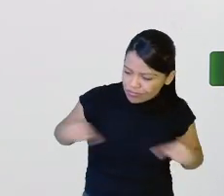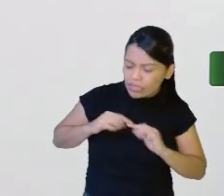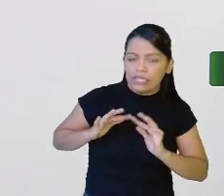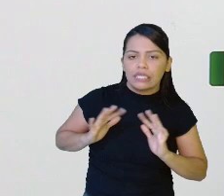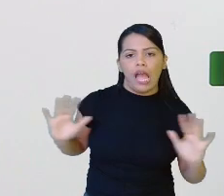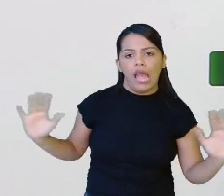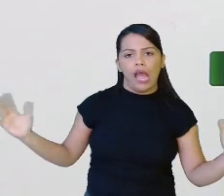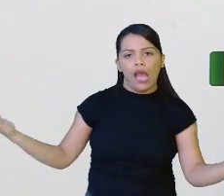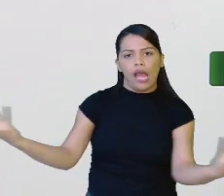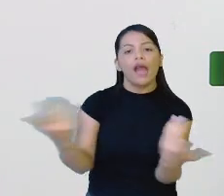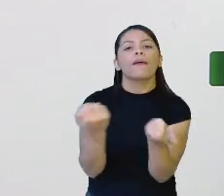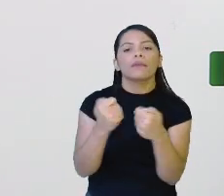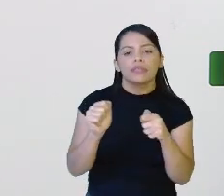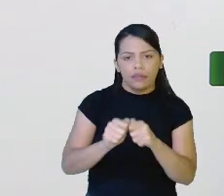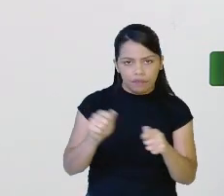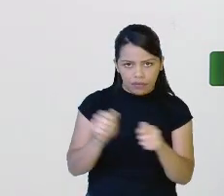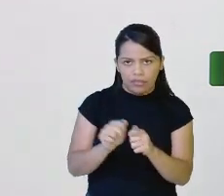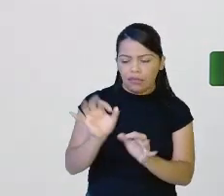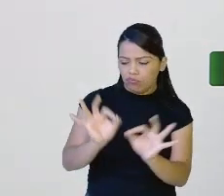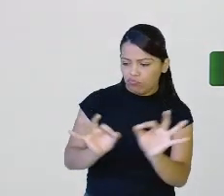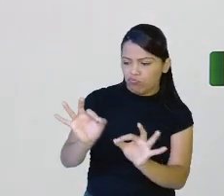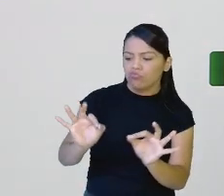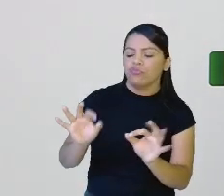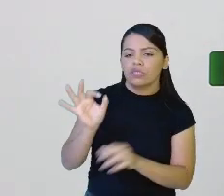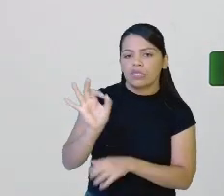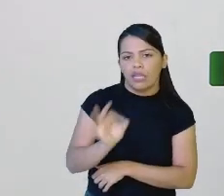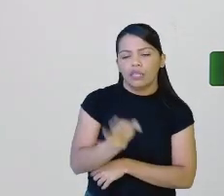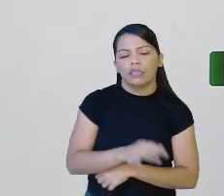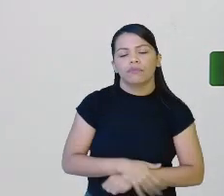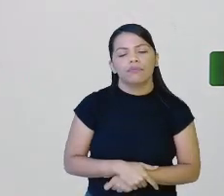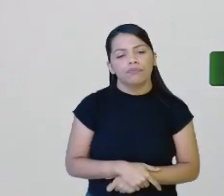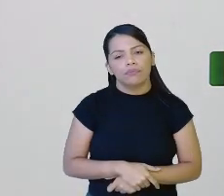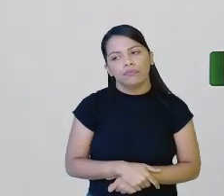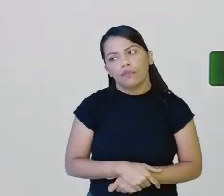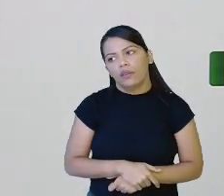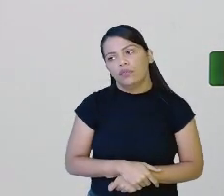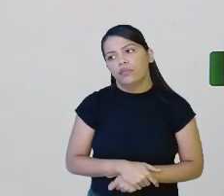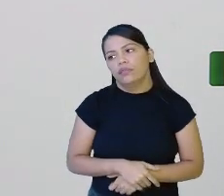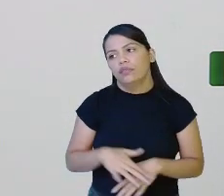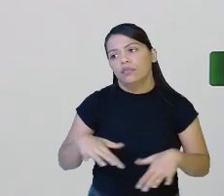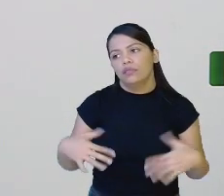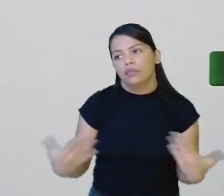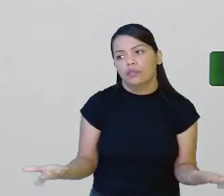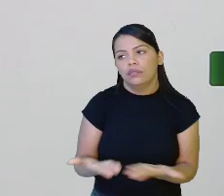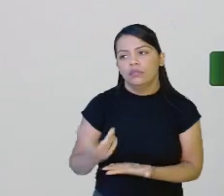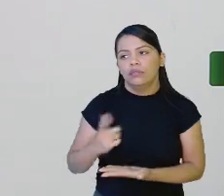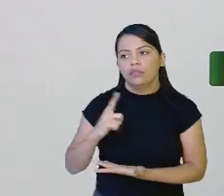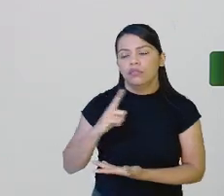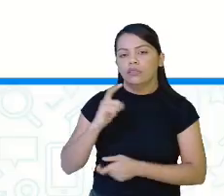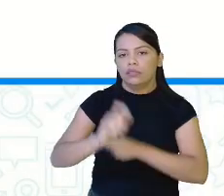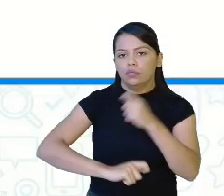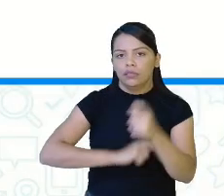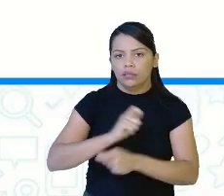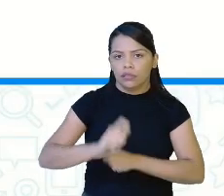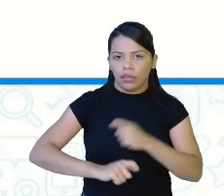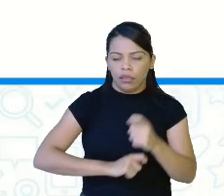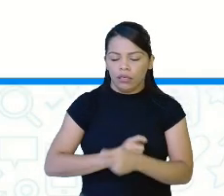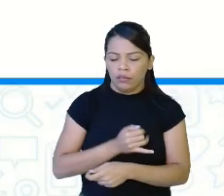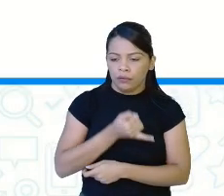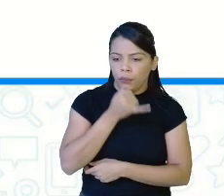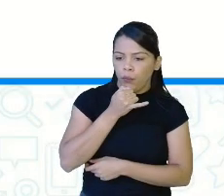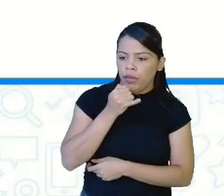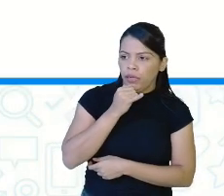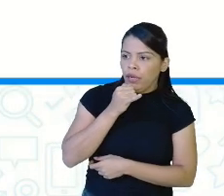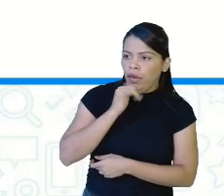preciso fazer a medição correta do perímetro. Aqui eu tenho um exemplo de malha. Cada quadradinho